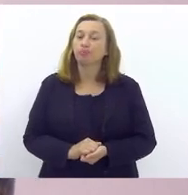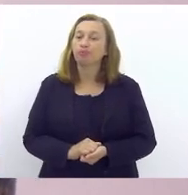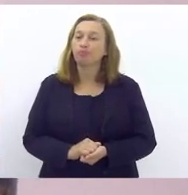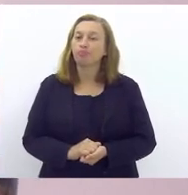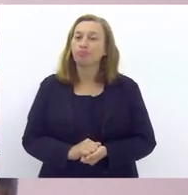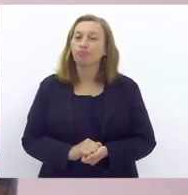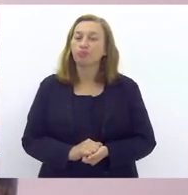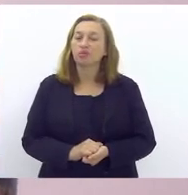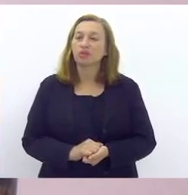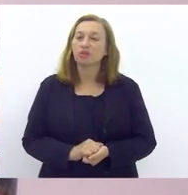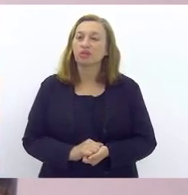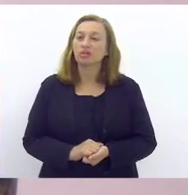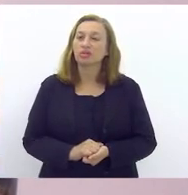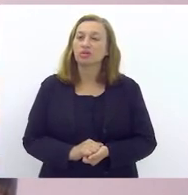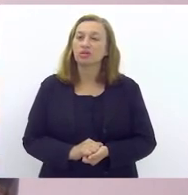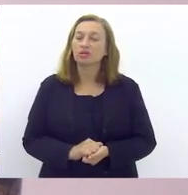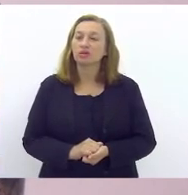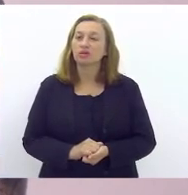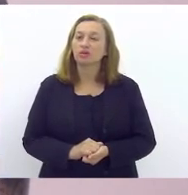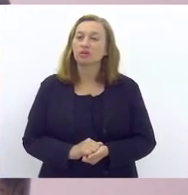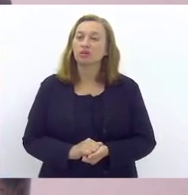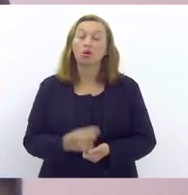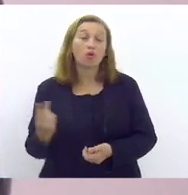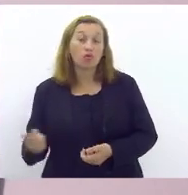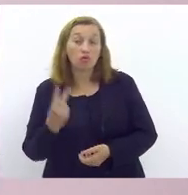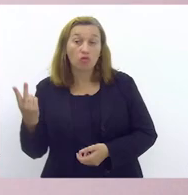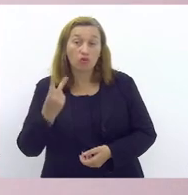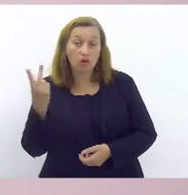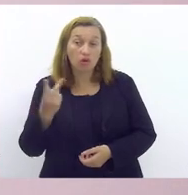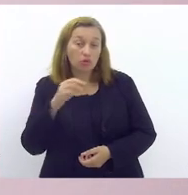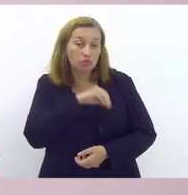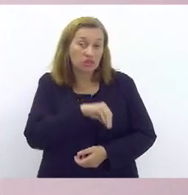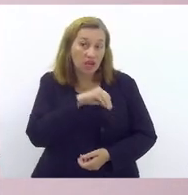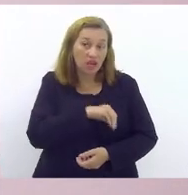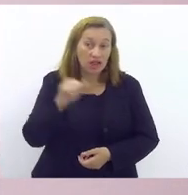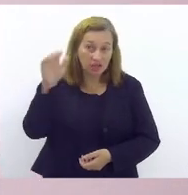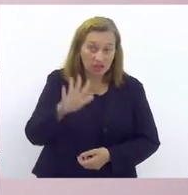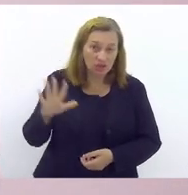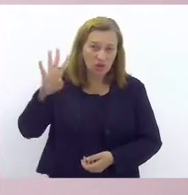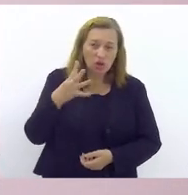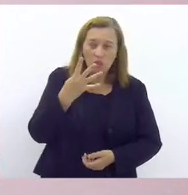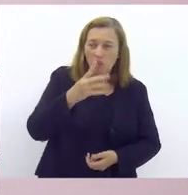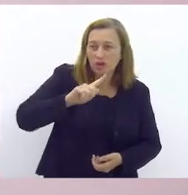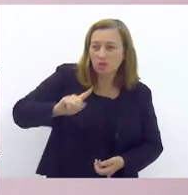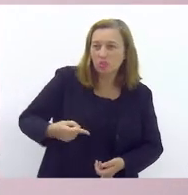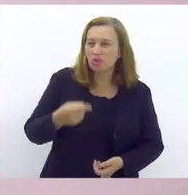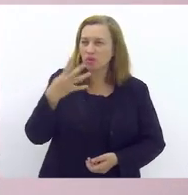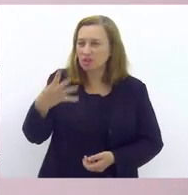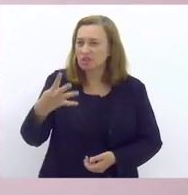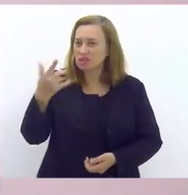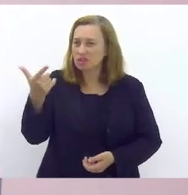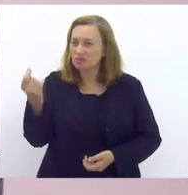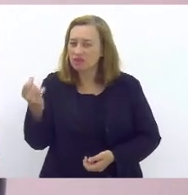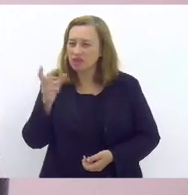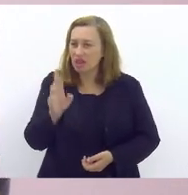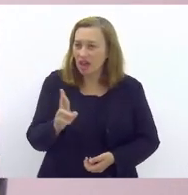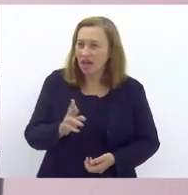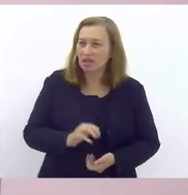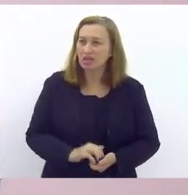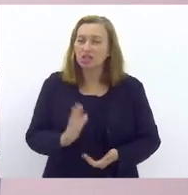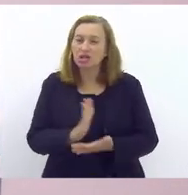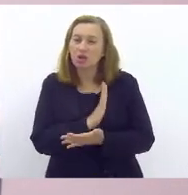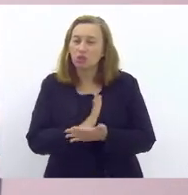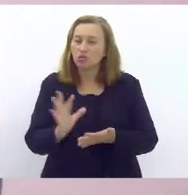do que é na realidade, o valor do piso nacional, cerca de R$ 4.420, né, e